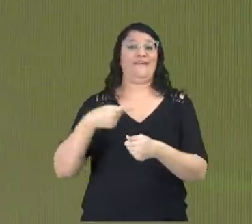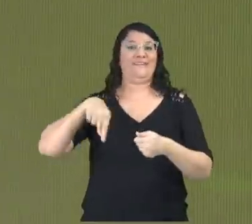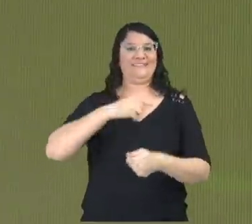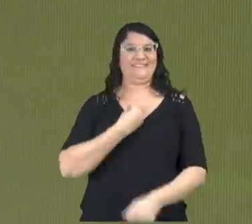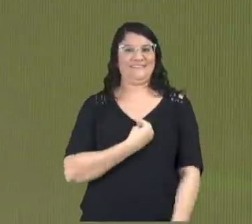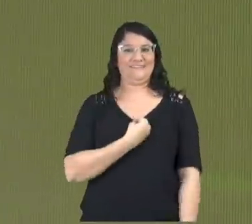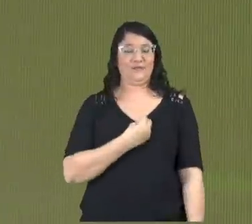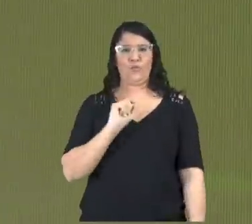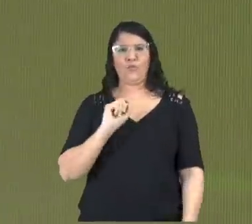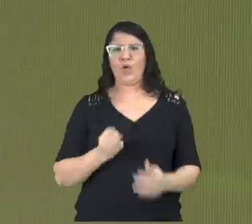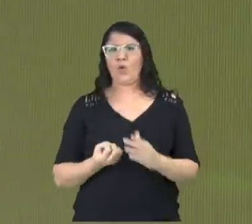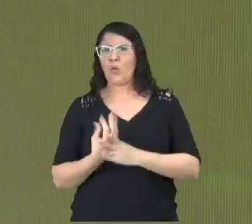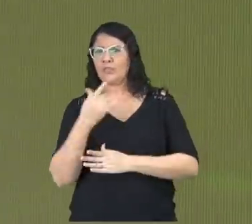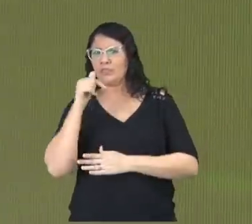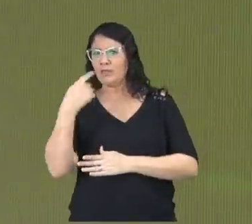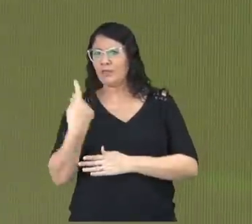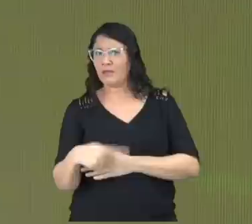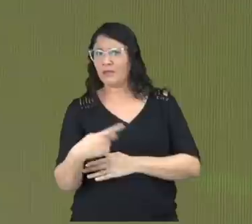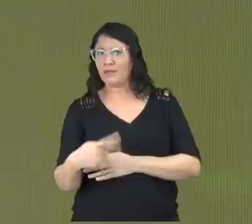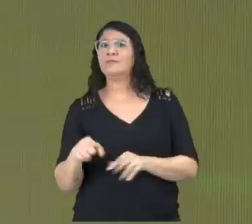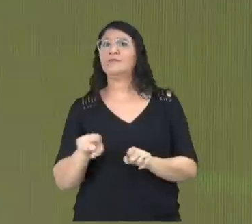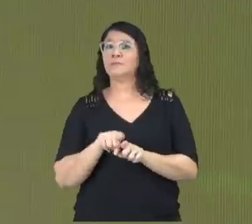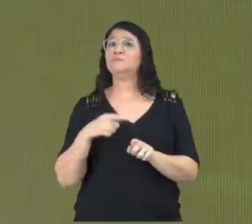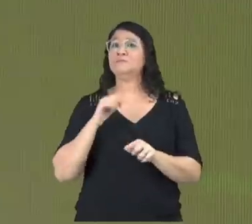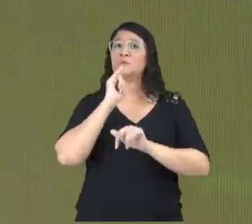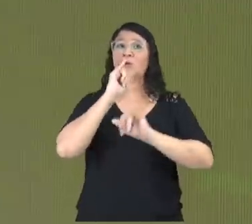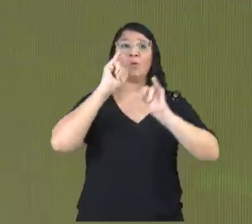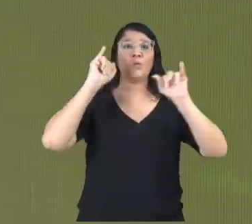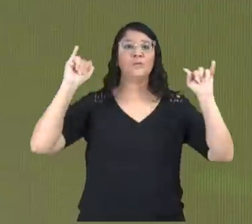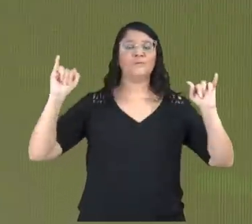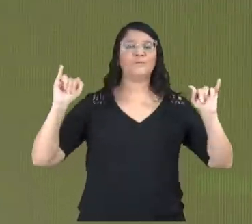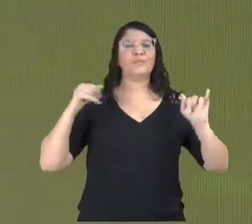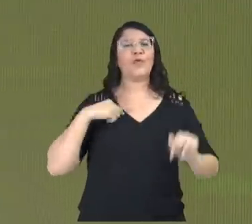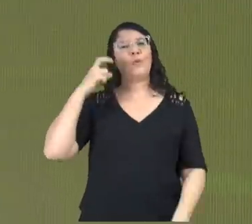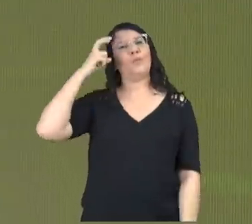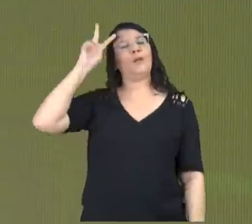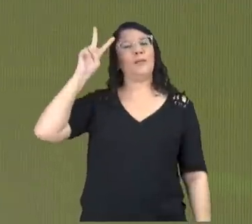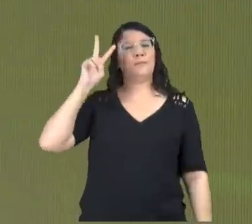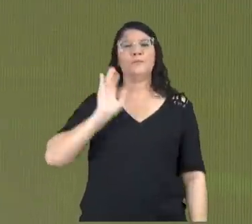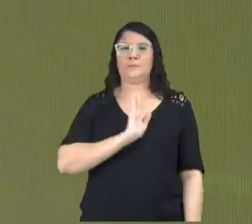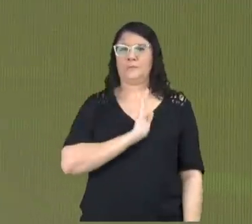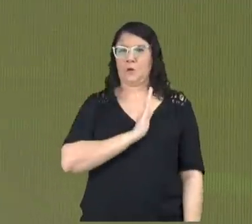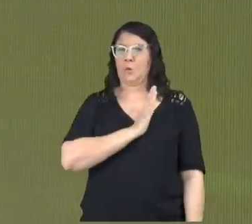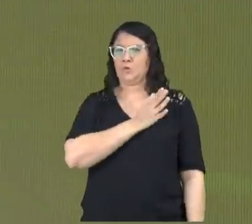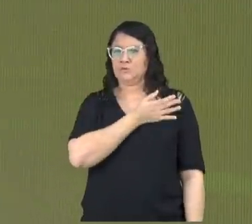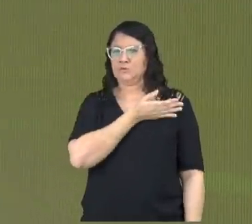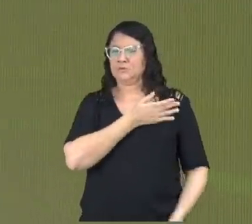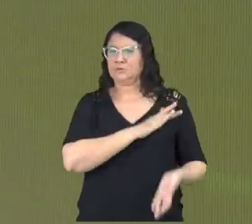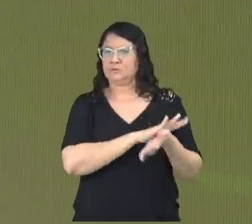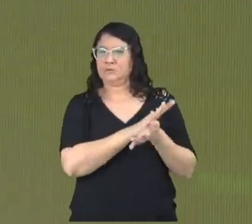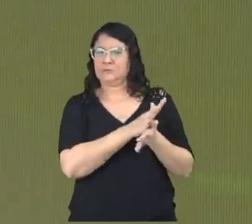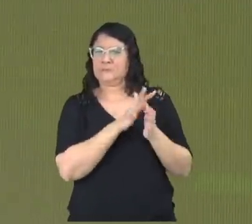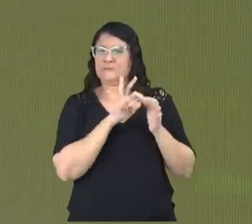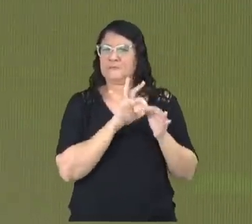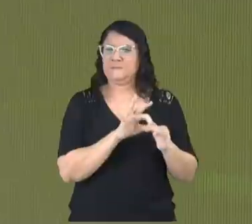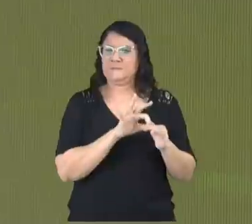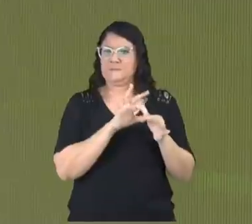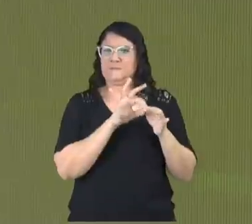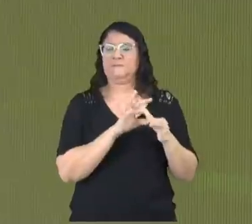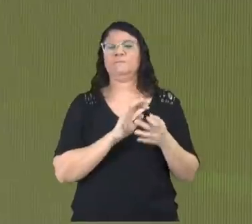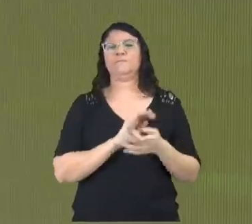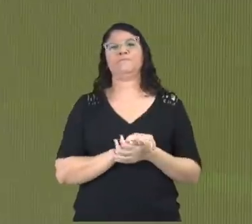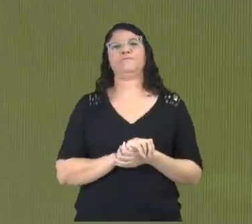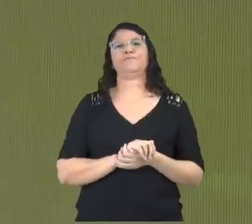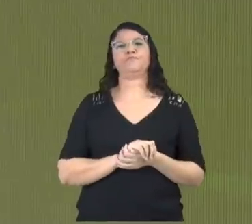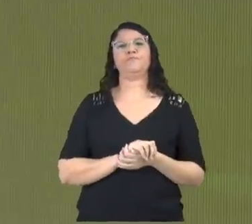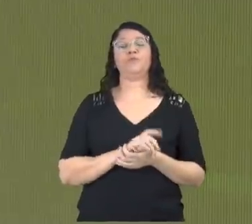que acontece por aqui, tá? Eu me lembro que esse preconceito às vezes é tão arraigado, que